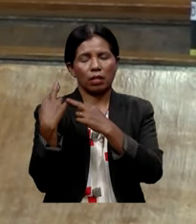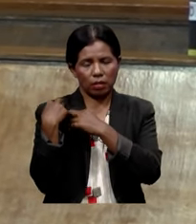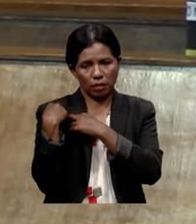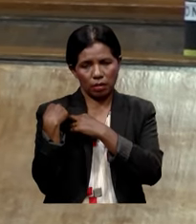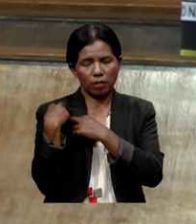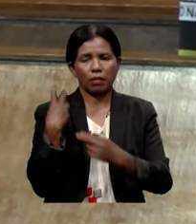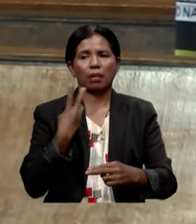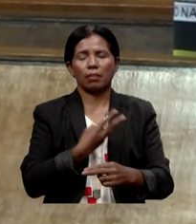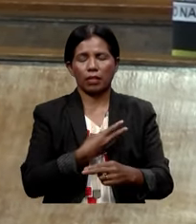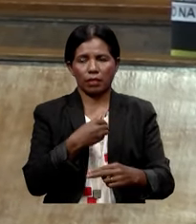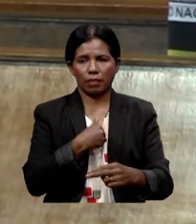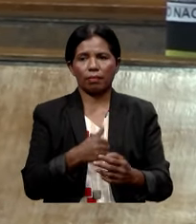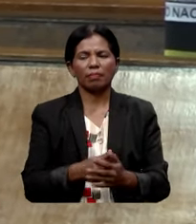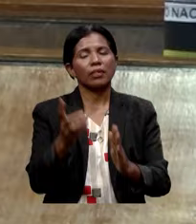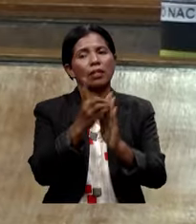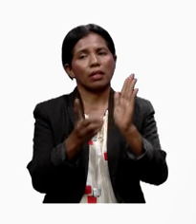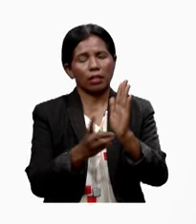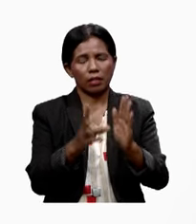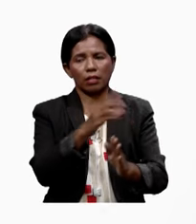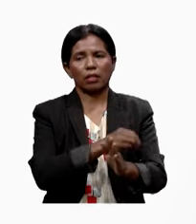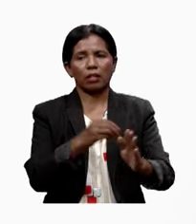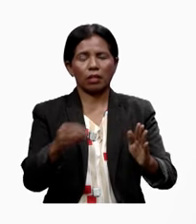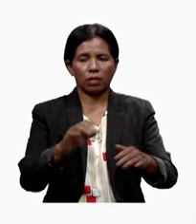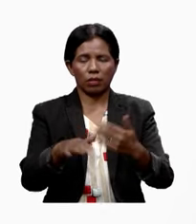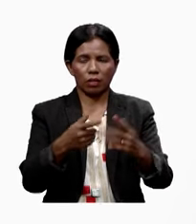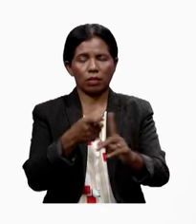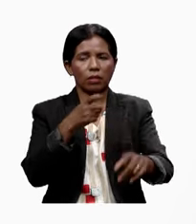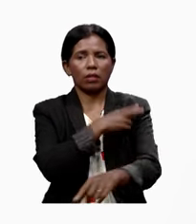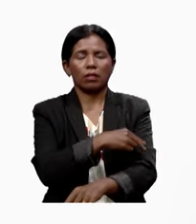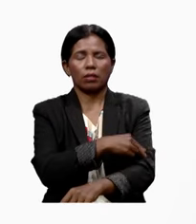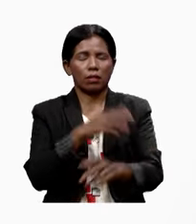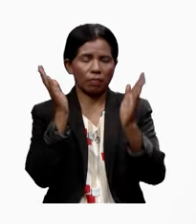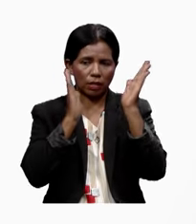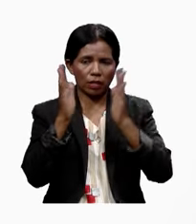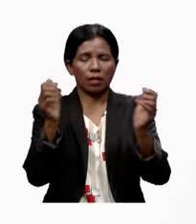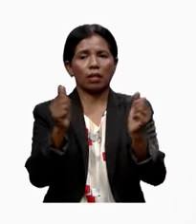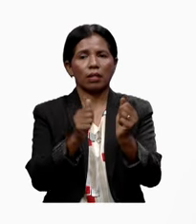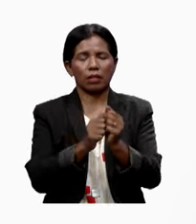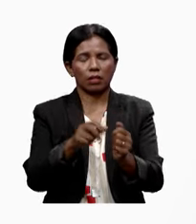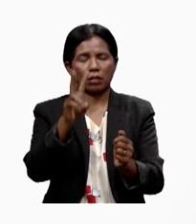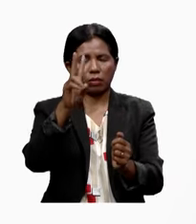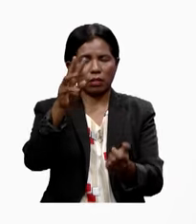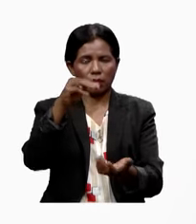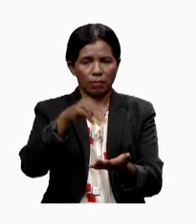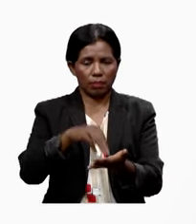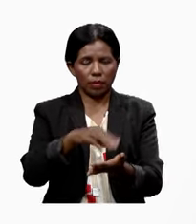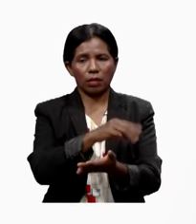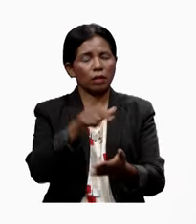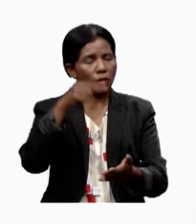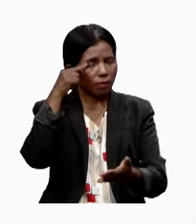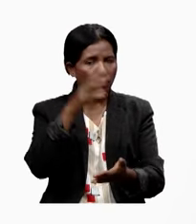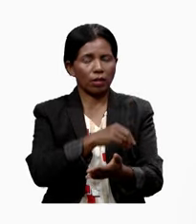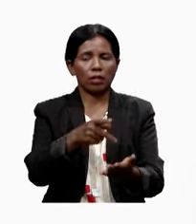responsabilidade a minha. Tu é dar os nebe ia entre dívida hirakne, Rússia Hospital Malásia, Mutu Tokon Rua Resin, bebe governo